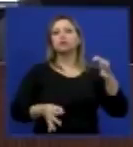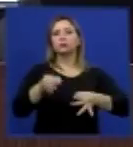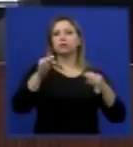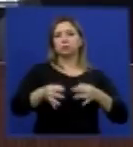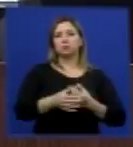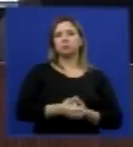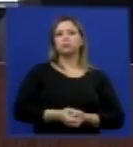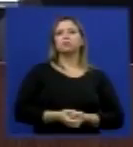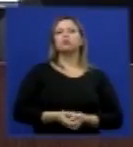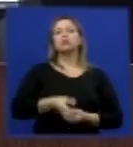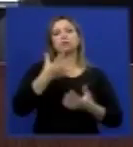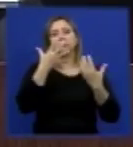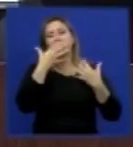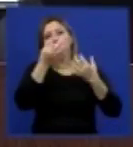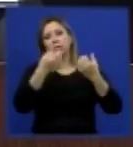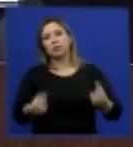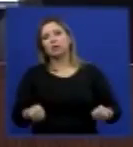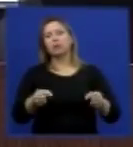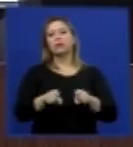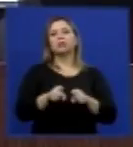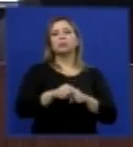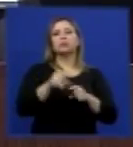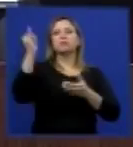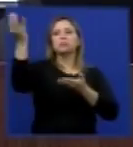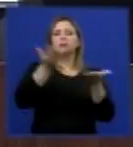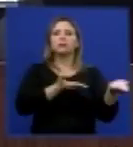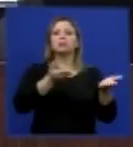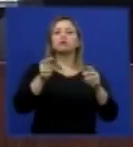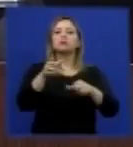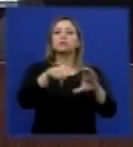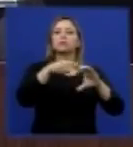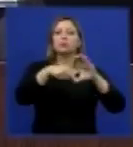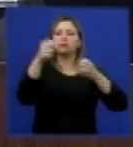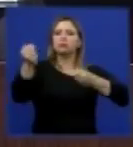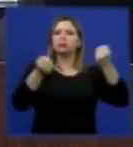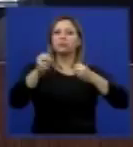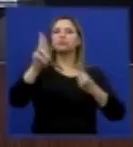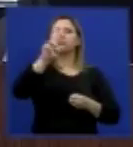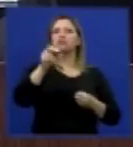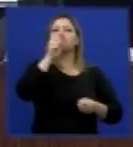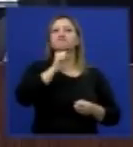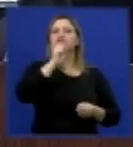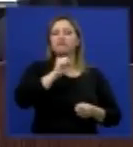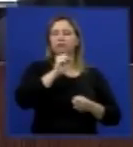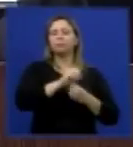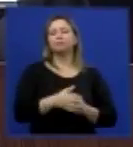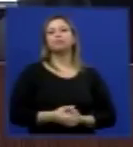no sentido de permitir a importação de pneus usados.